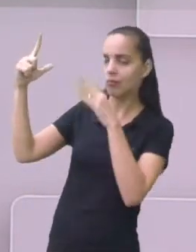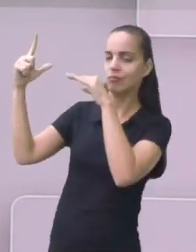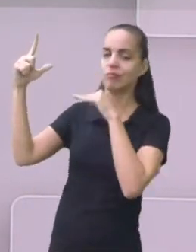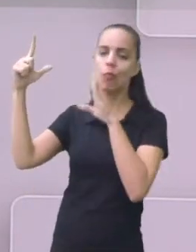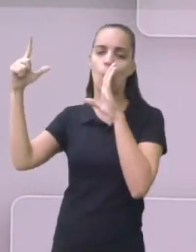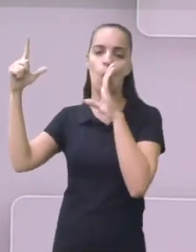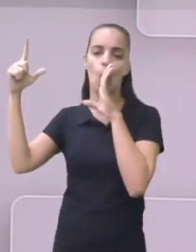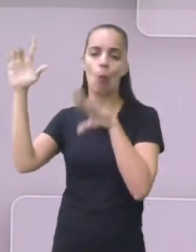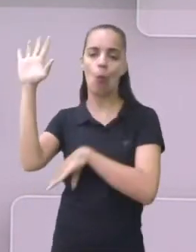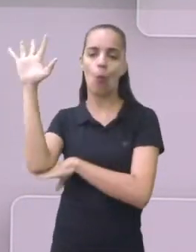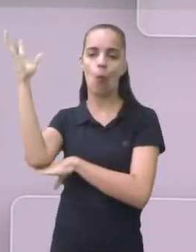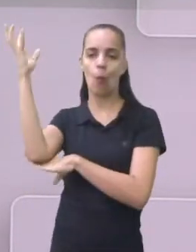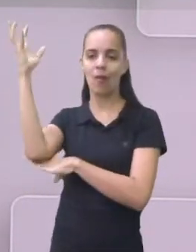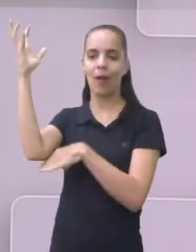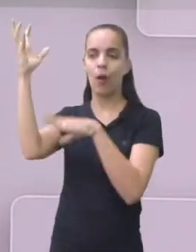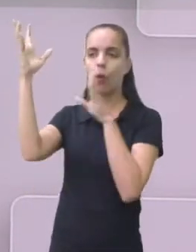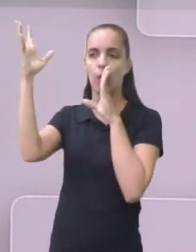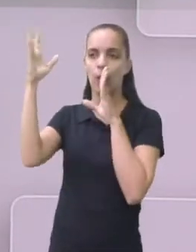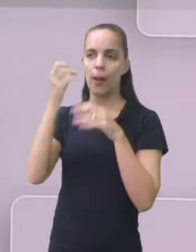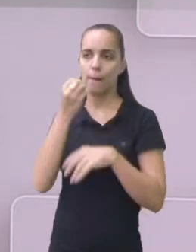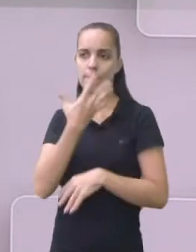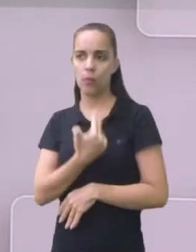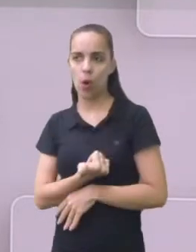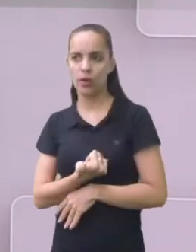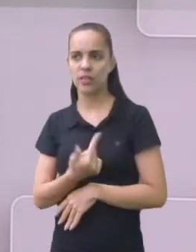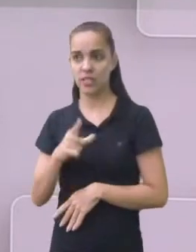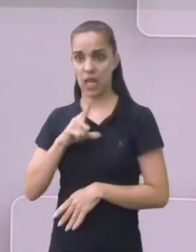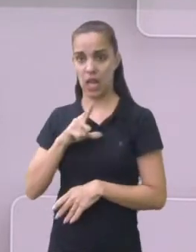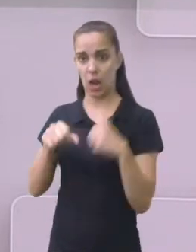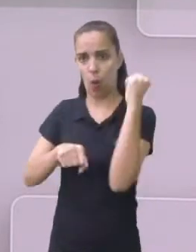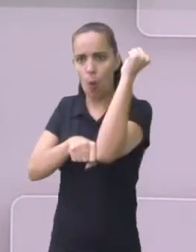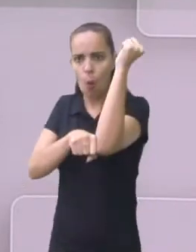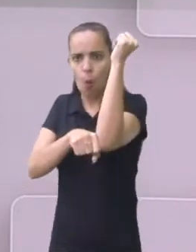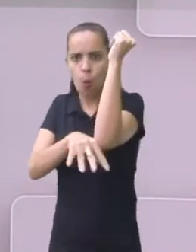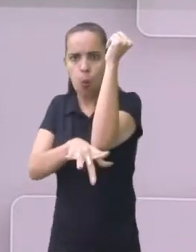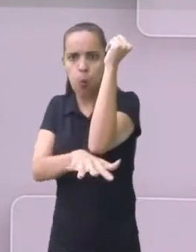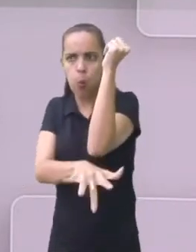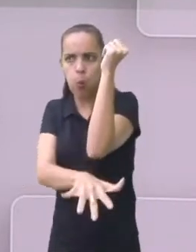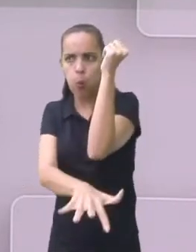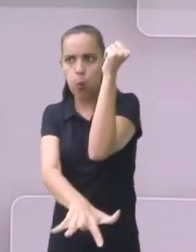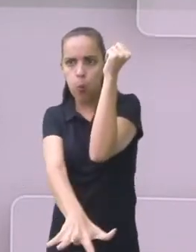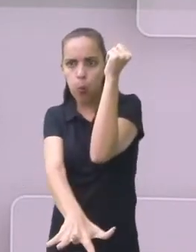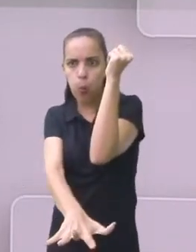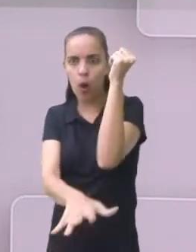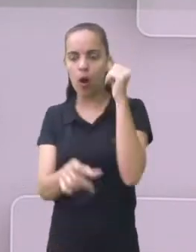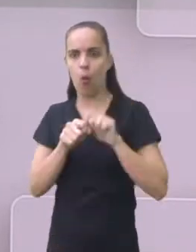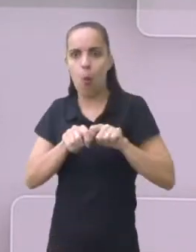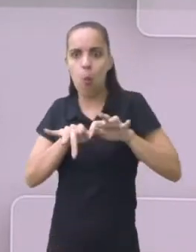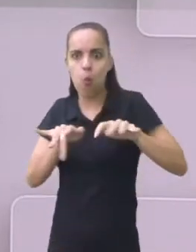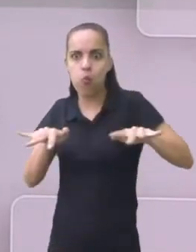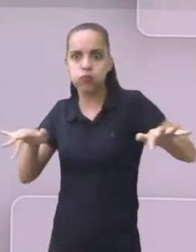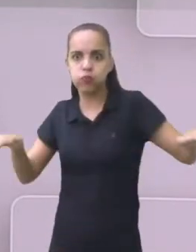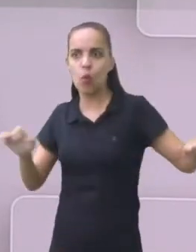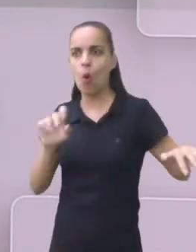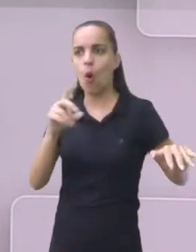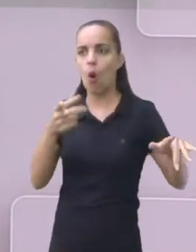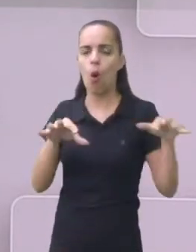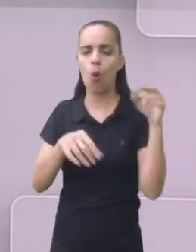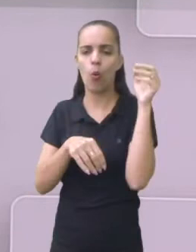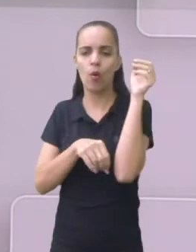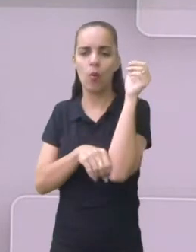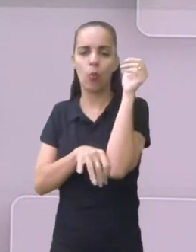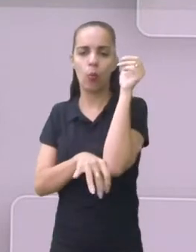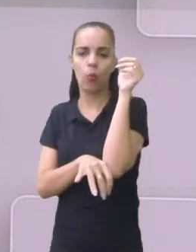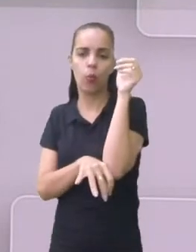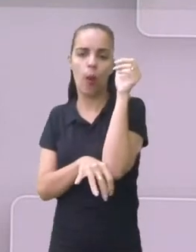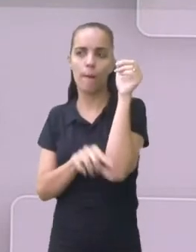sombra bacana? Essa árvore tem as raízes profundas? Ou essa árvore ela cresce